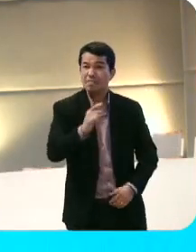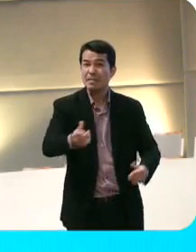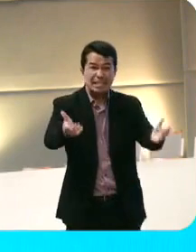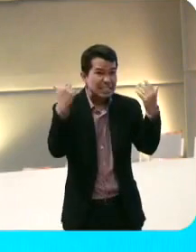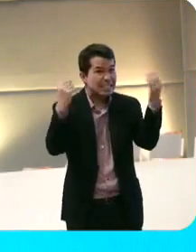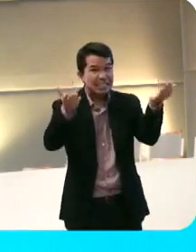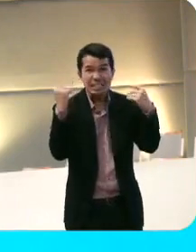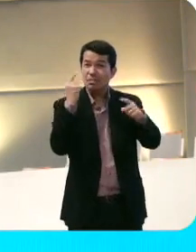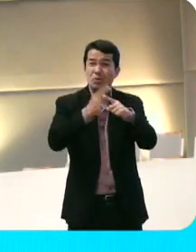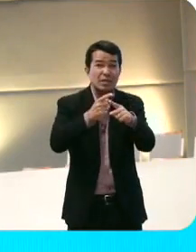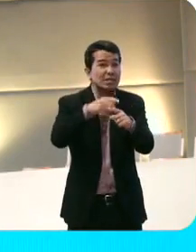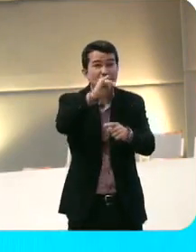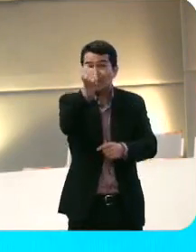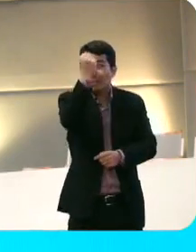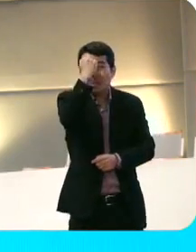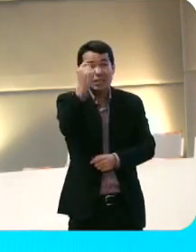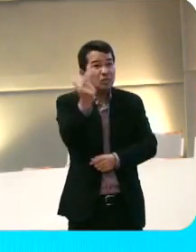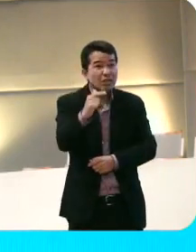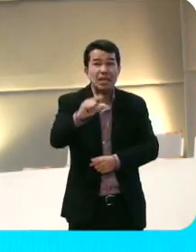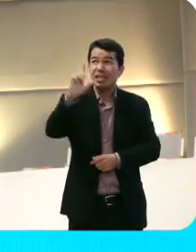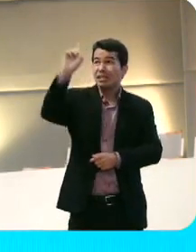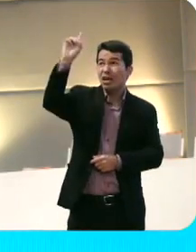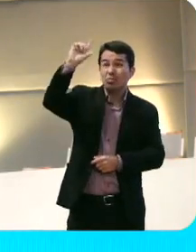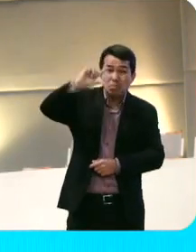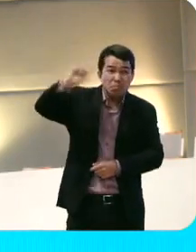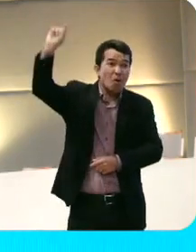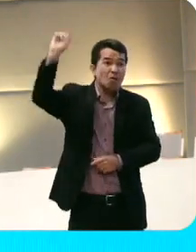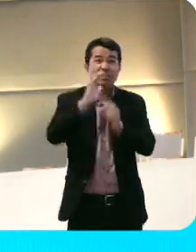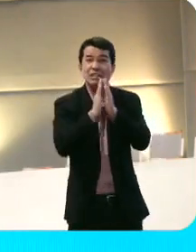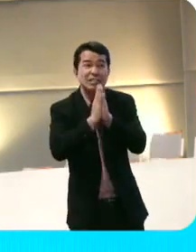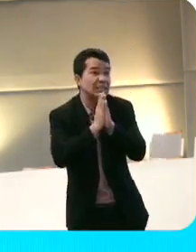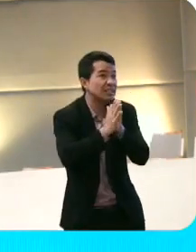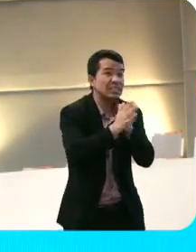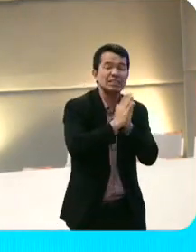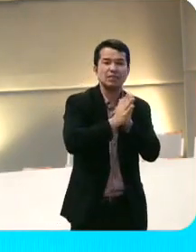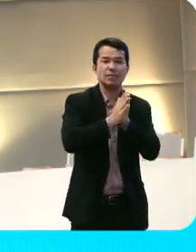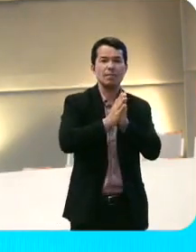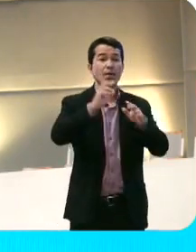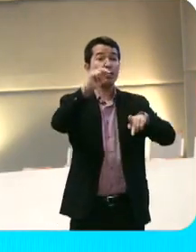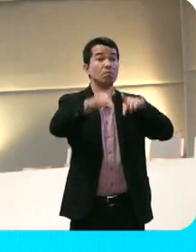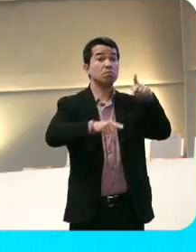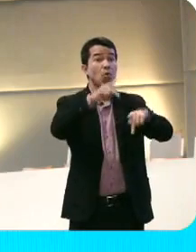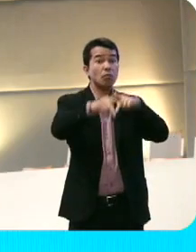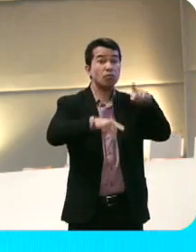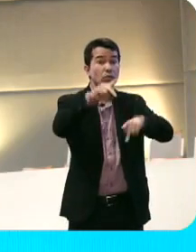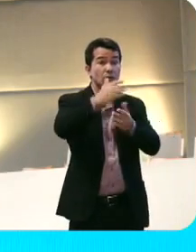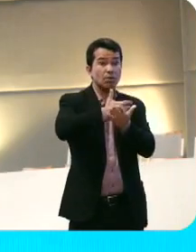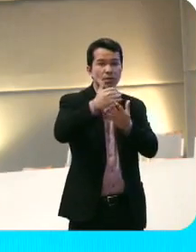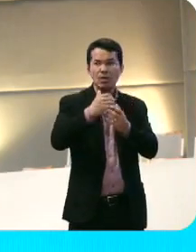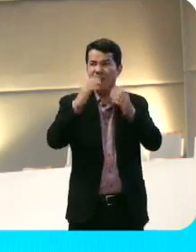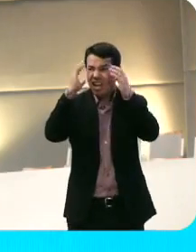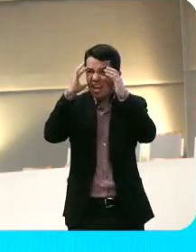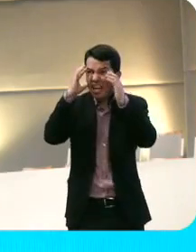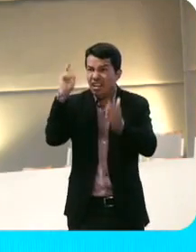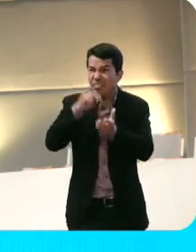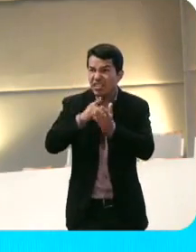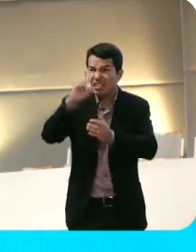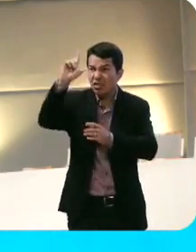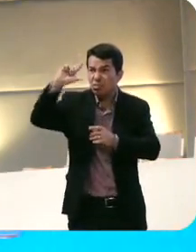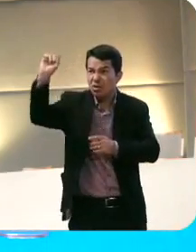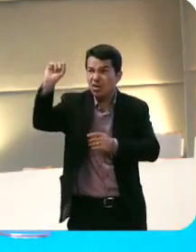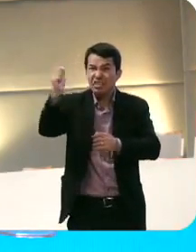dizer: ouvindo o povo esta má notícia, pranteou-se, e ninguém pôs sobre si os seus atavios.